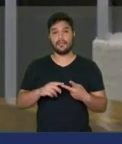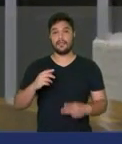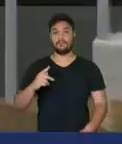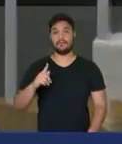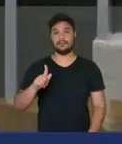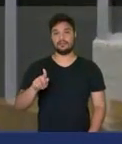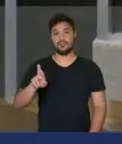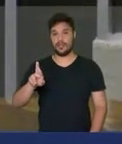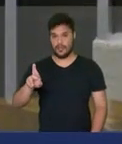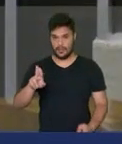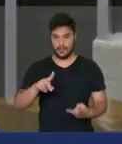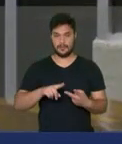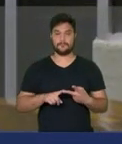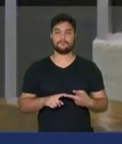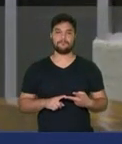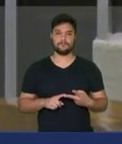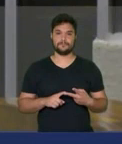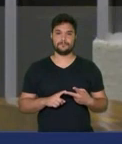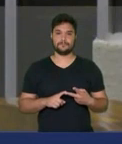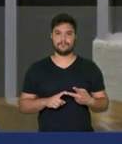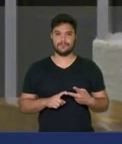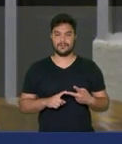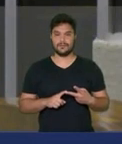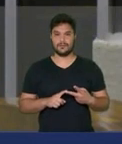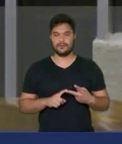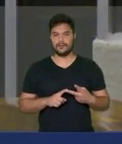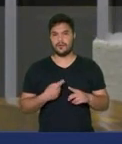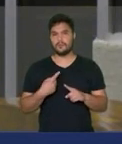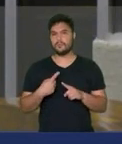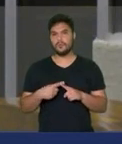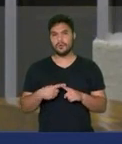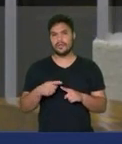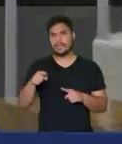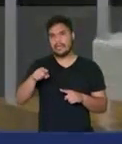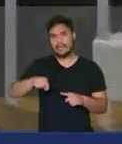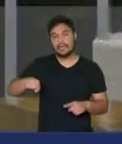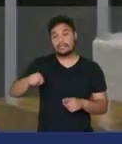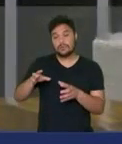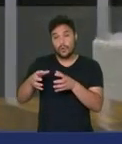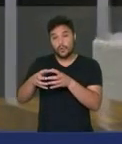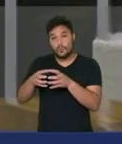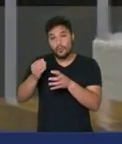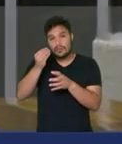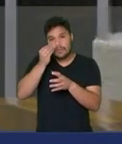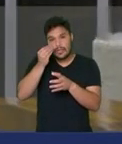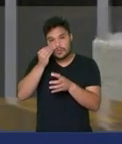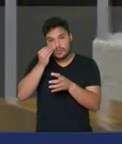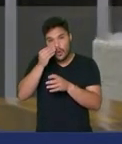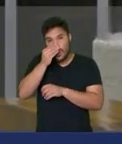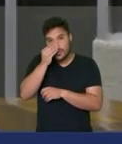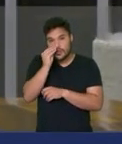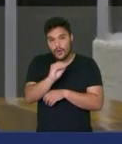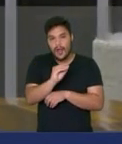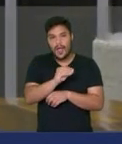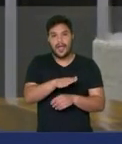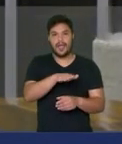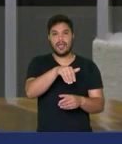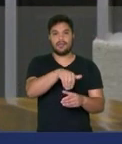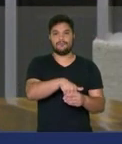da República, porque buscaram solapar um resultado das eleições